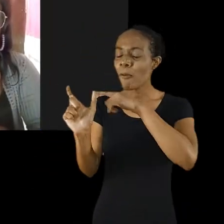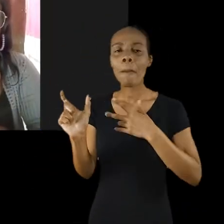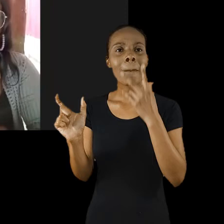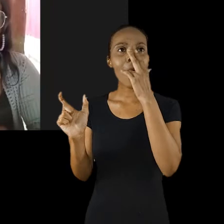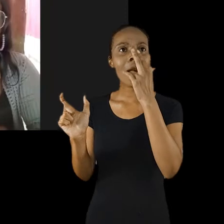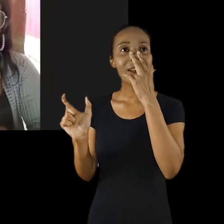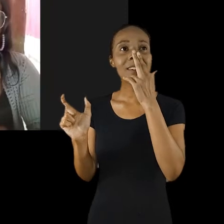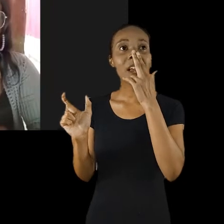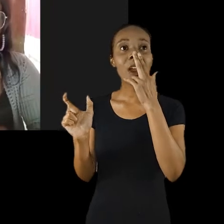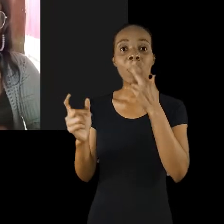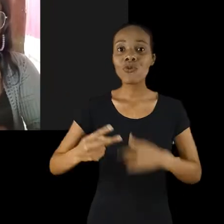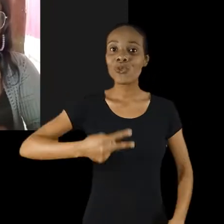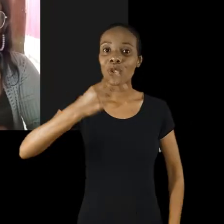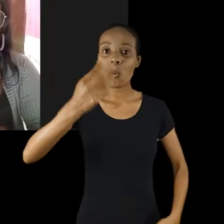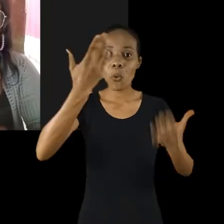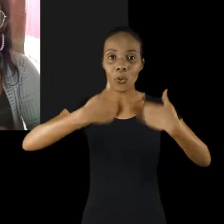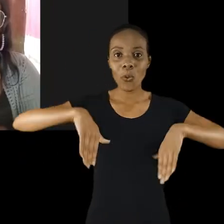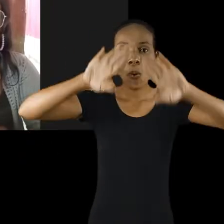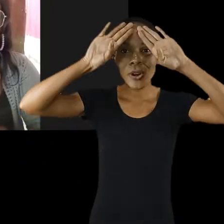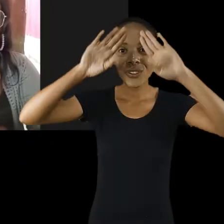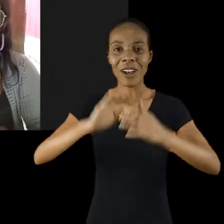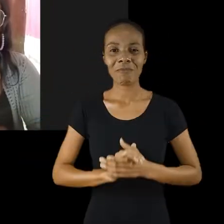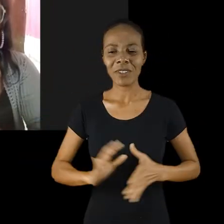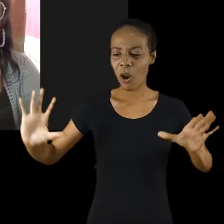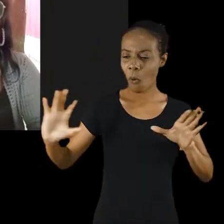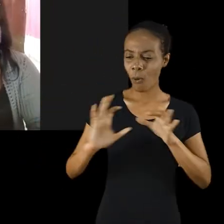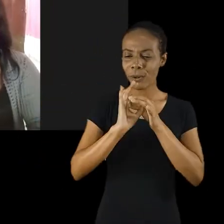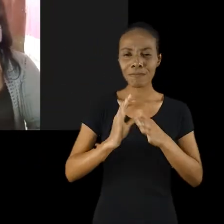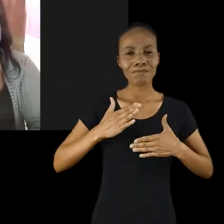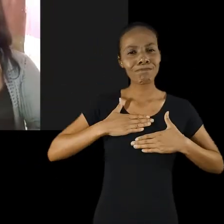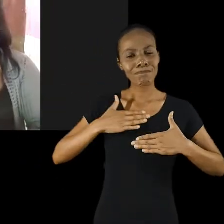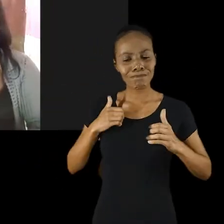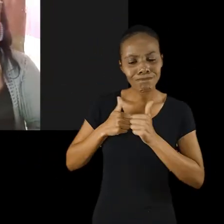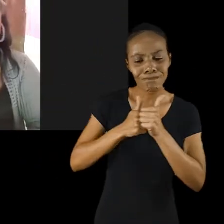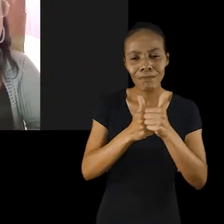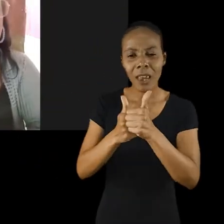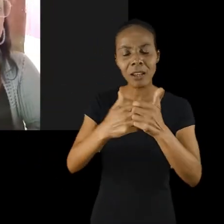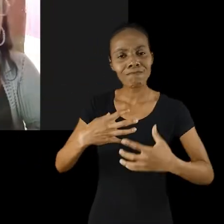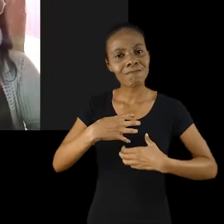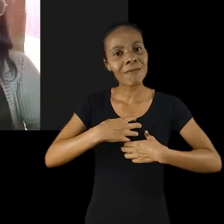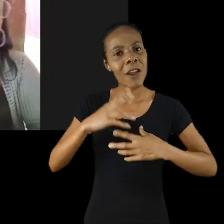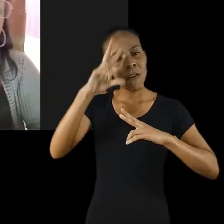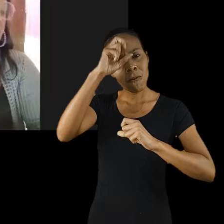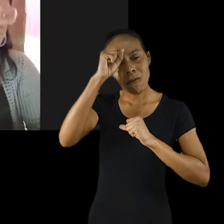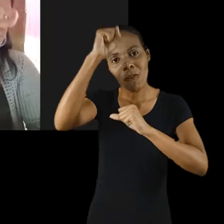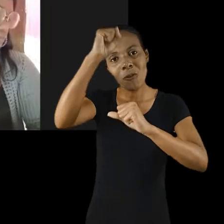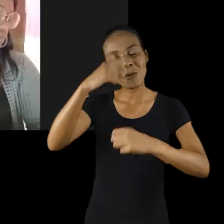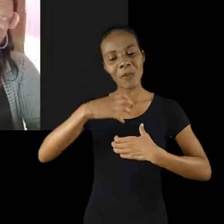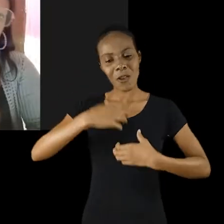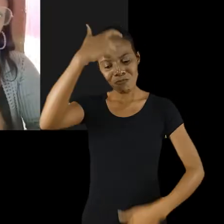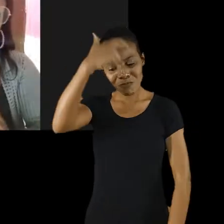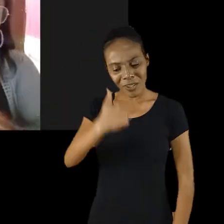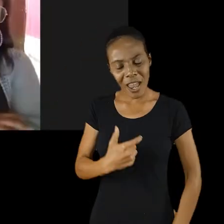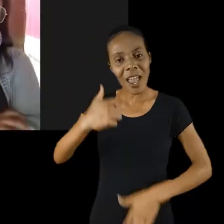um segundo orixá, sabe? Acompanhado, assim, daquilo que me rege, que me dá força para eu ser quem sou. Eu sinto que a